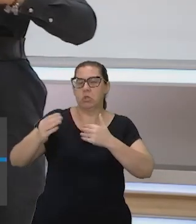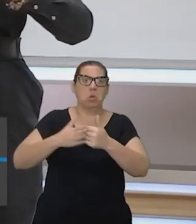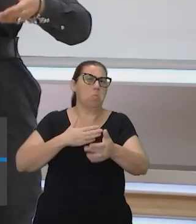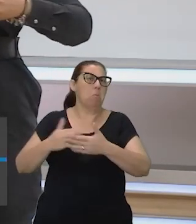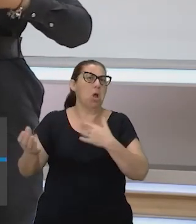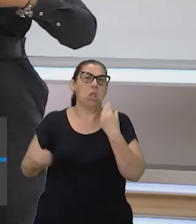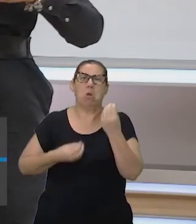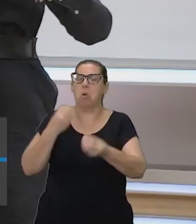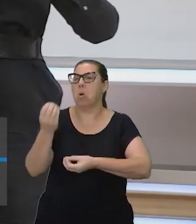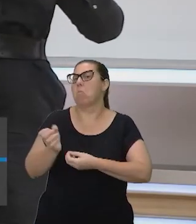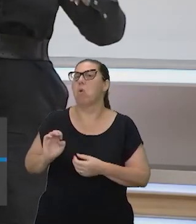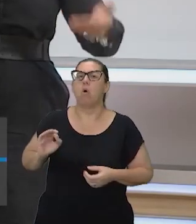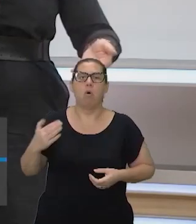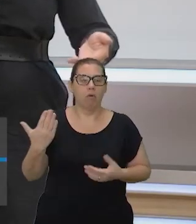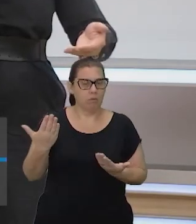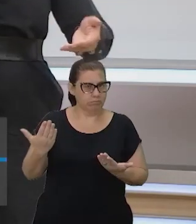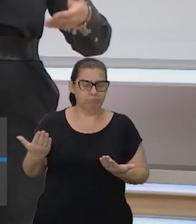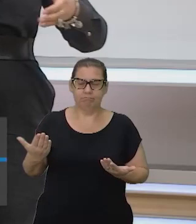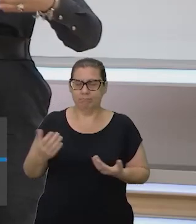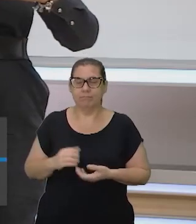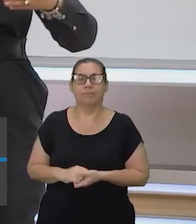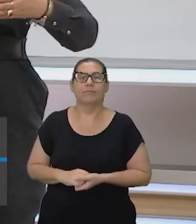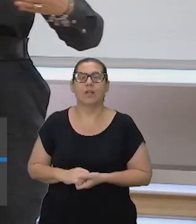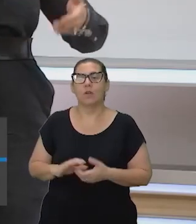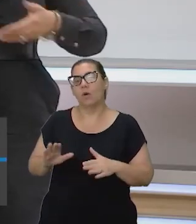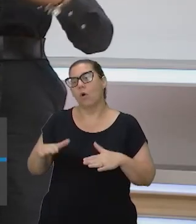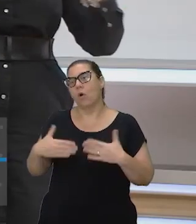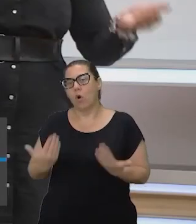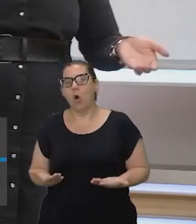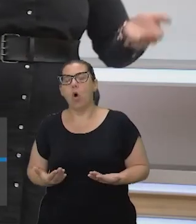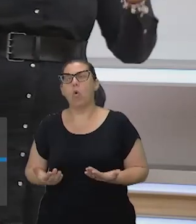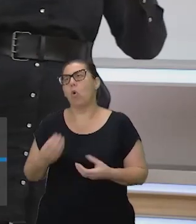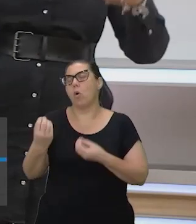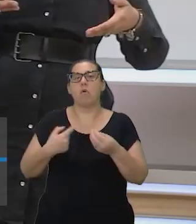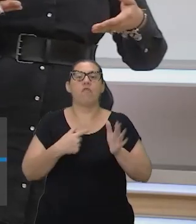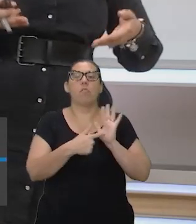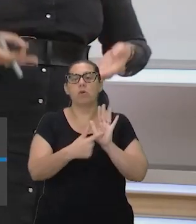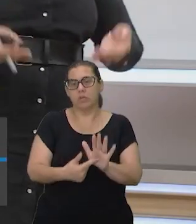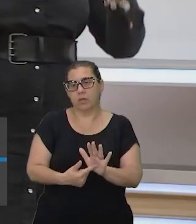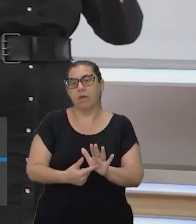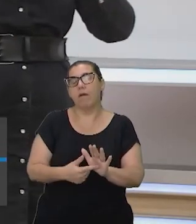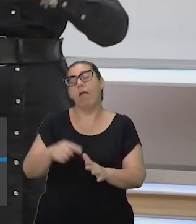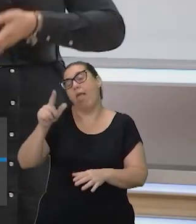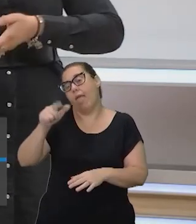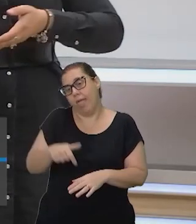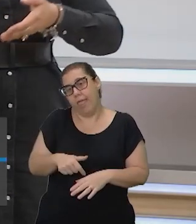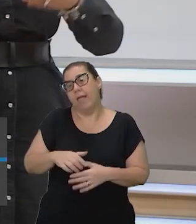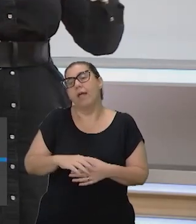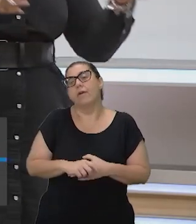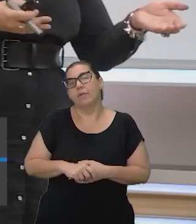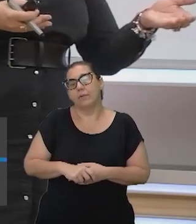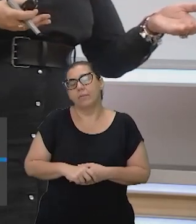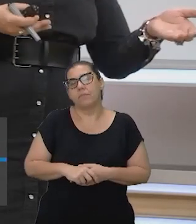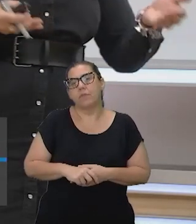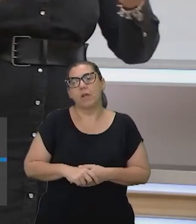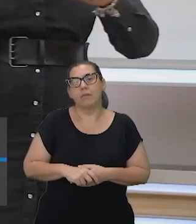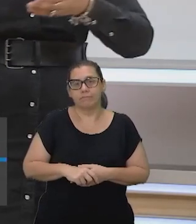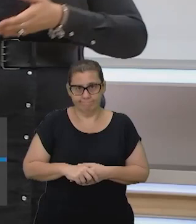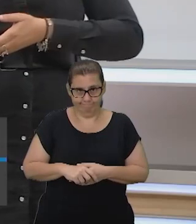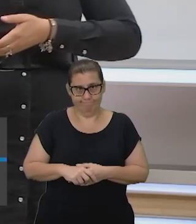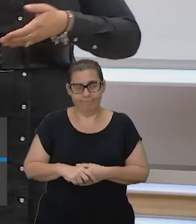de que maneira ela esteja vinculada a você, ou qual seja a sua apresentação, é isso que torna grandes obras,